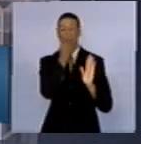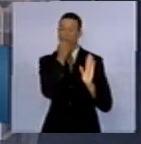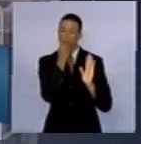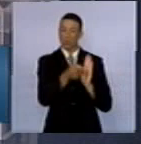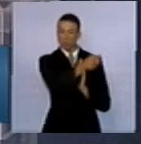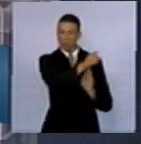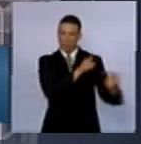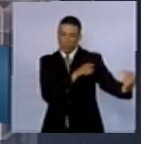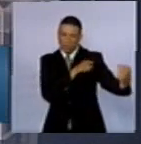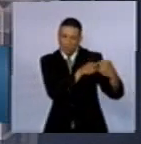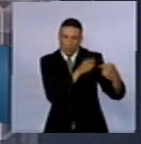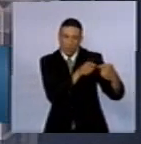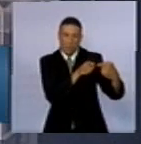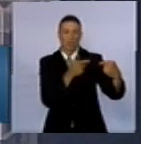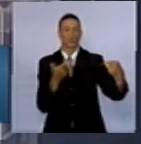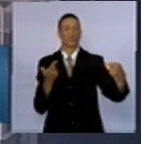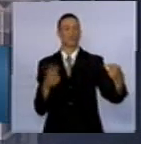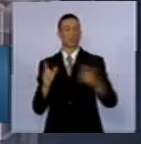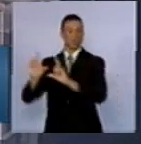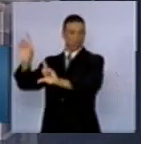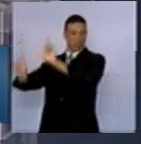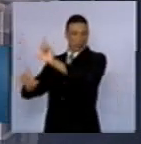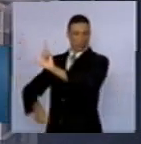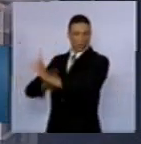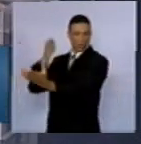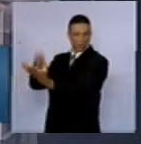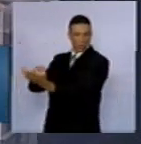ele terá distribuição na TV por assinatura.